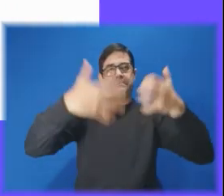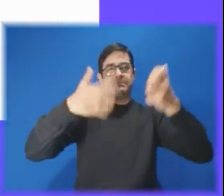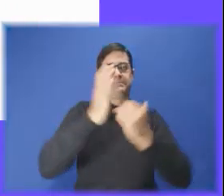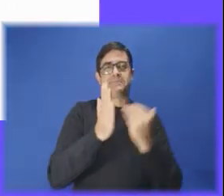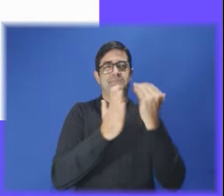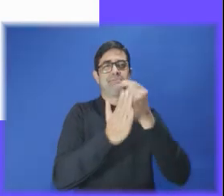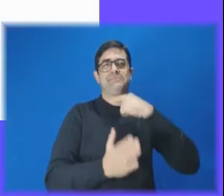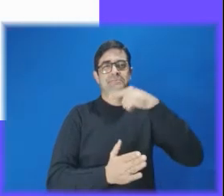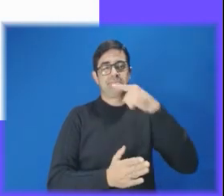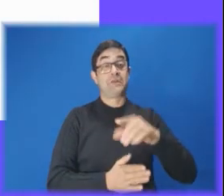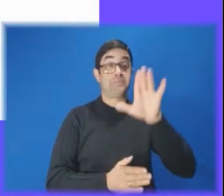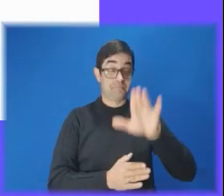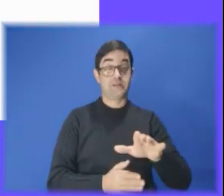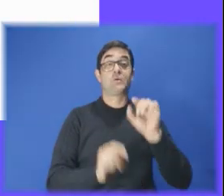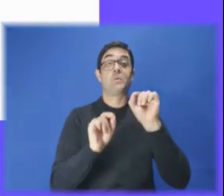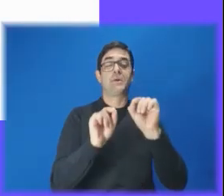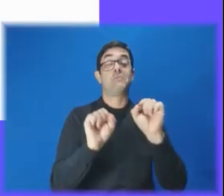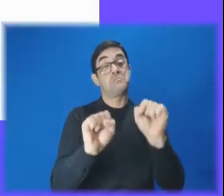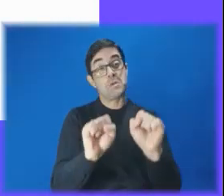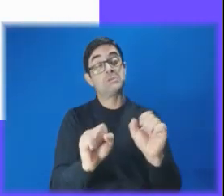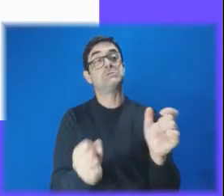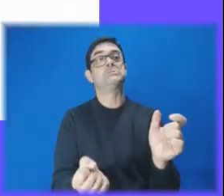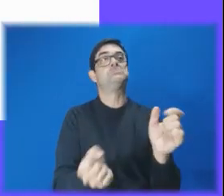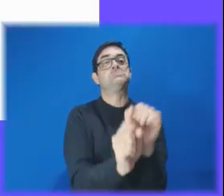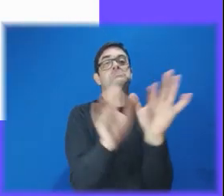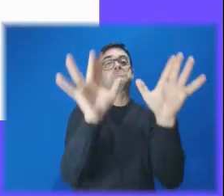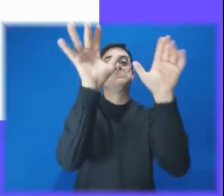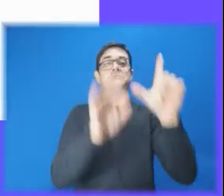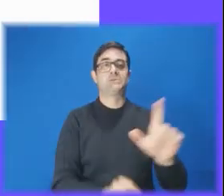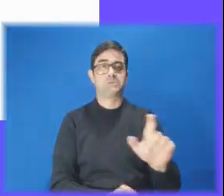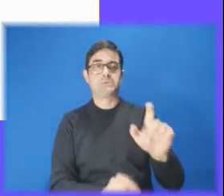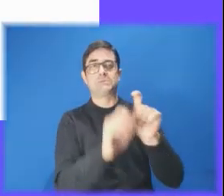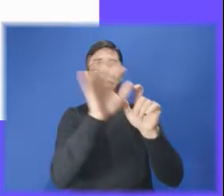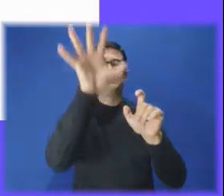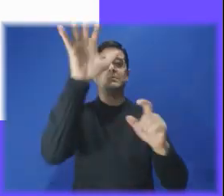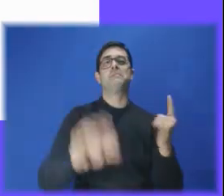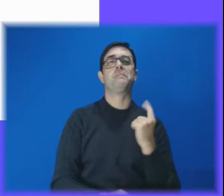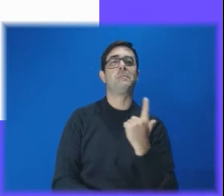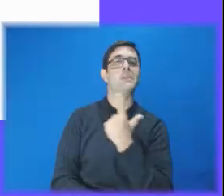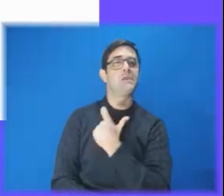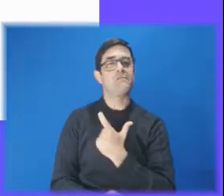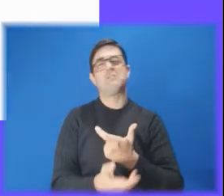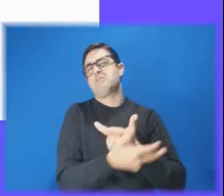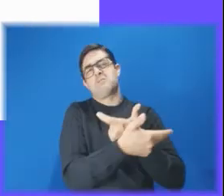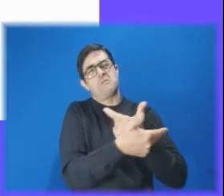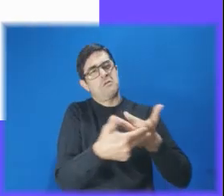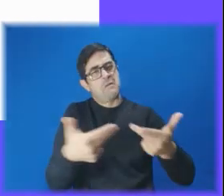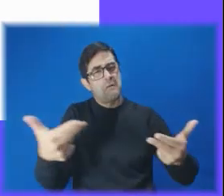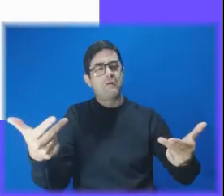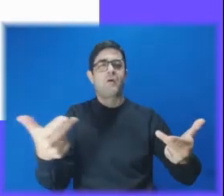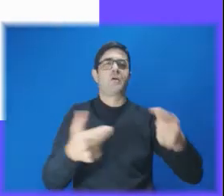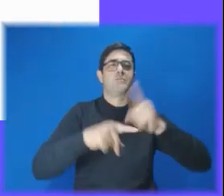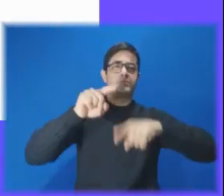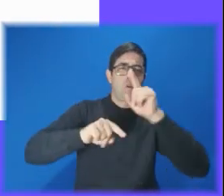né, e podem ser destacados nesses grupos aí os pesticidas, os retardantes de chama, perfumes,